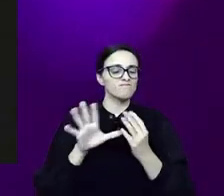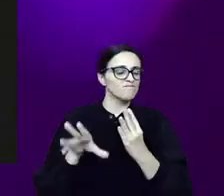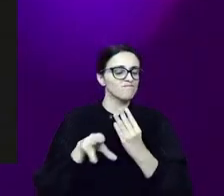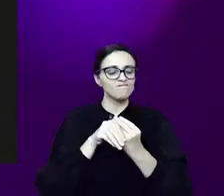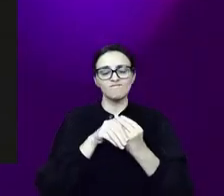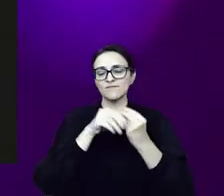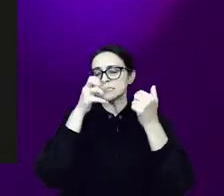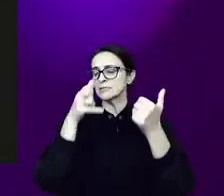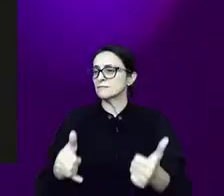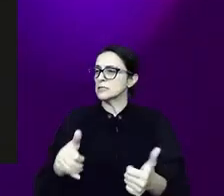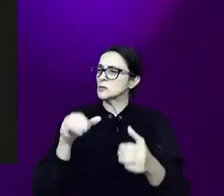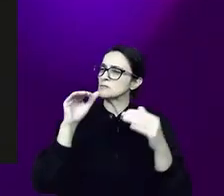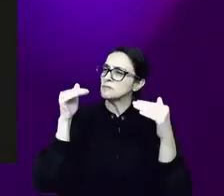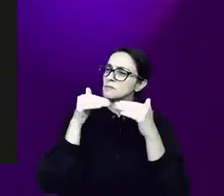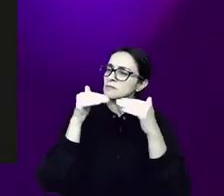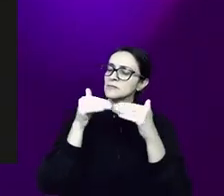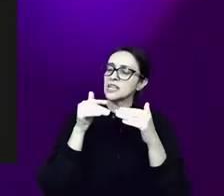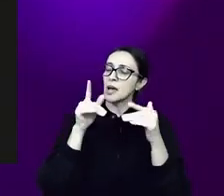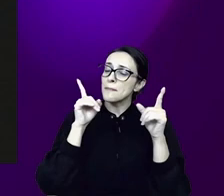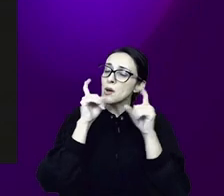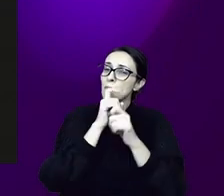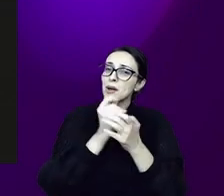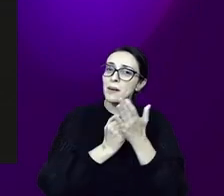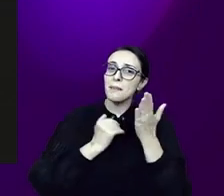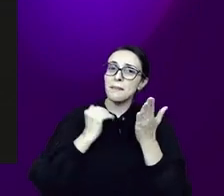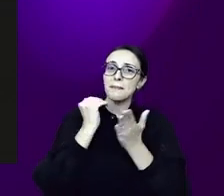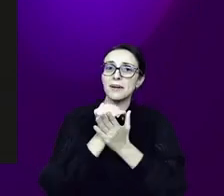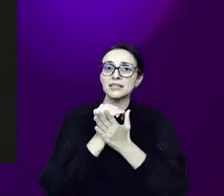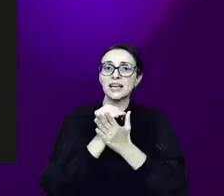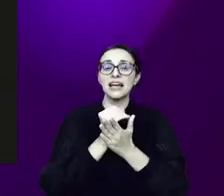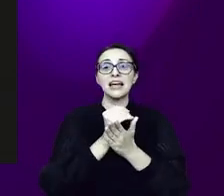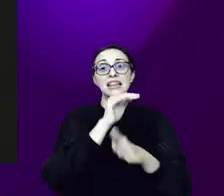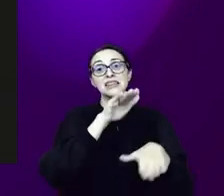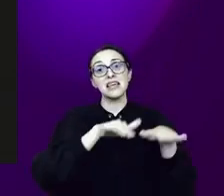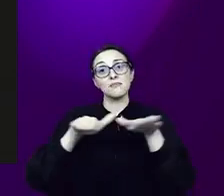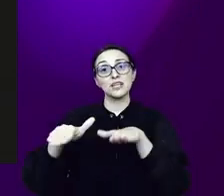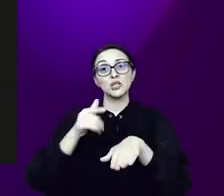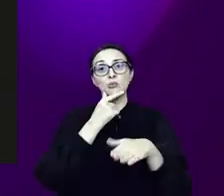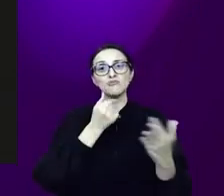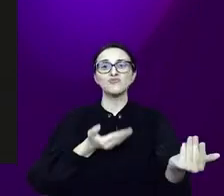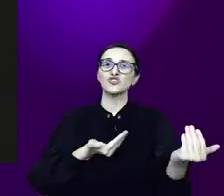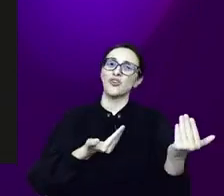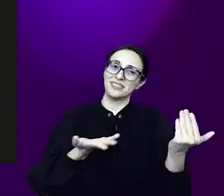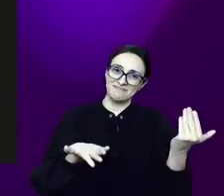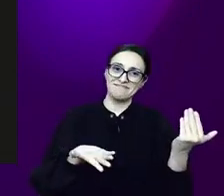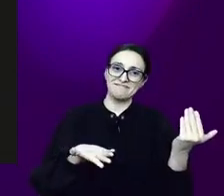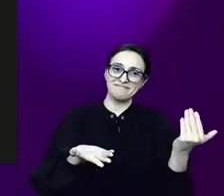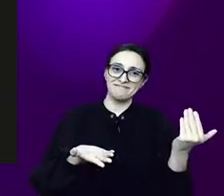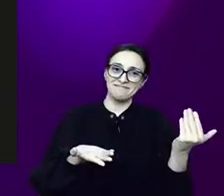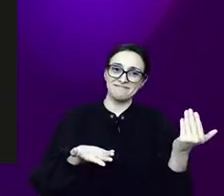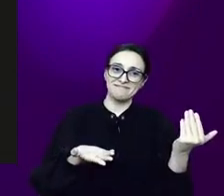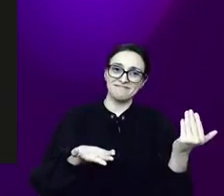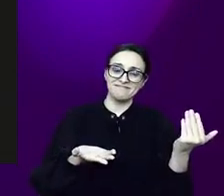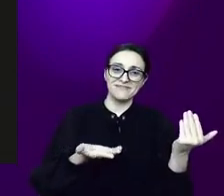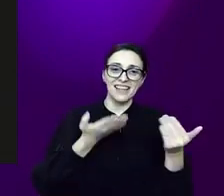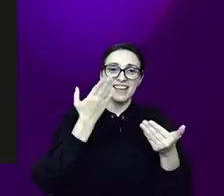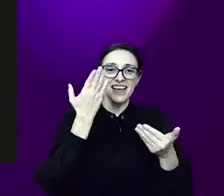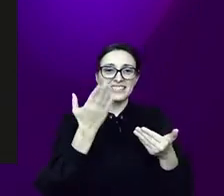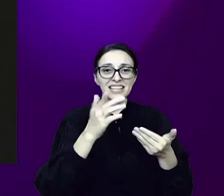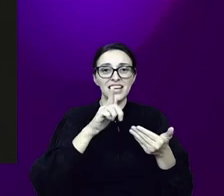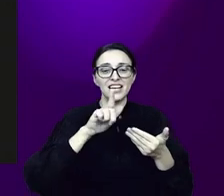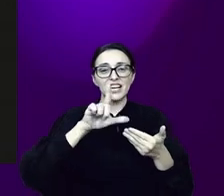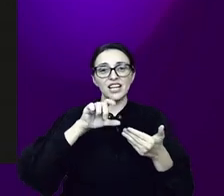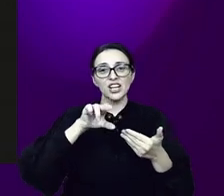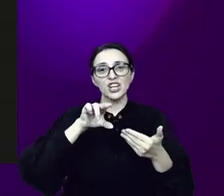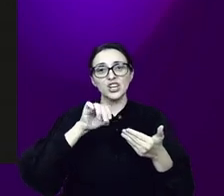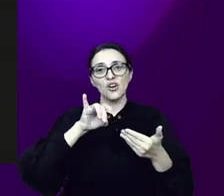perfeita e eu acho que complica mais no tipo de caso que você mostrou num cara jovem, quer dizer, essa glenoide B2 que evoluiu